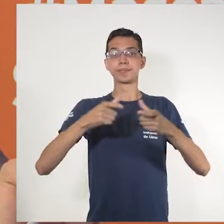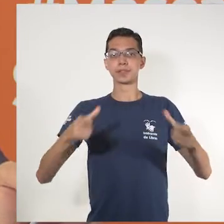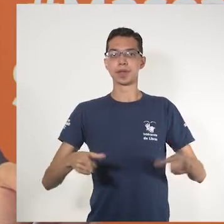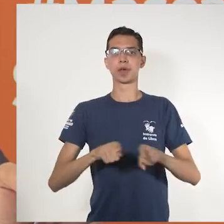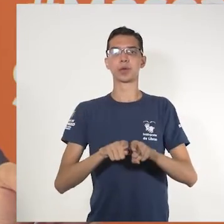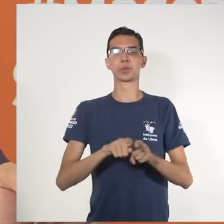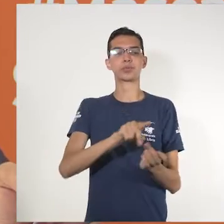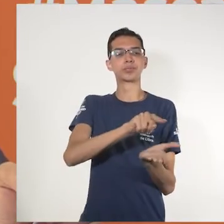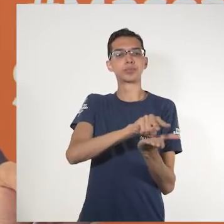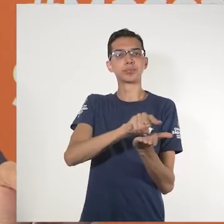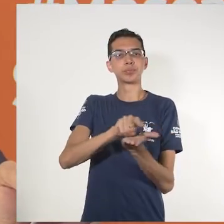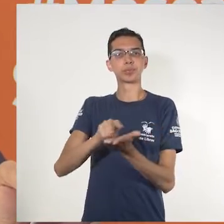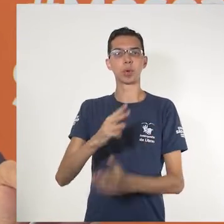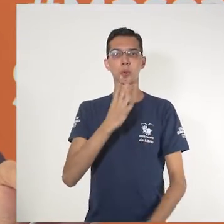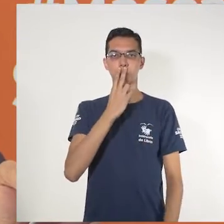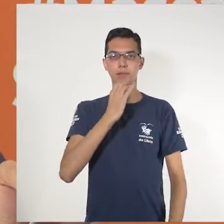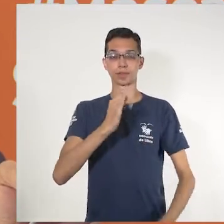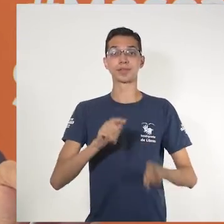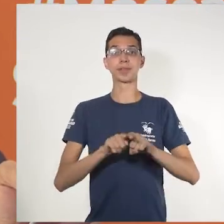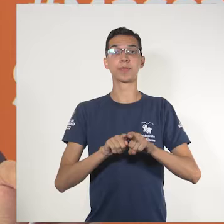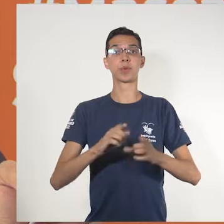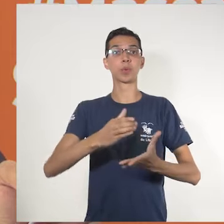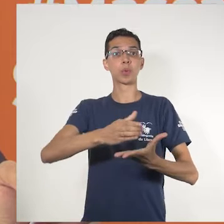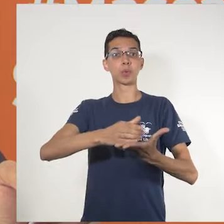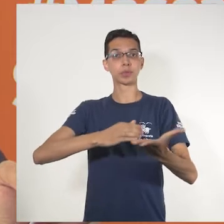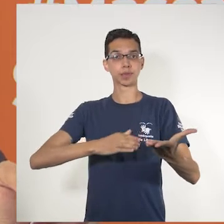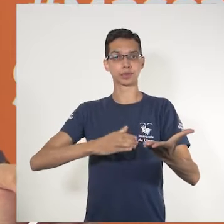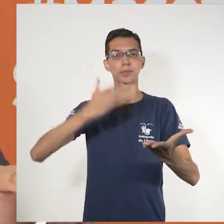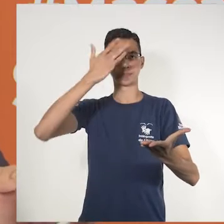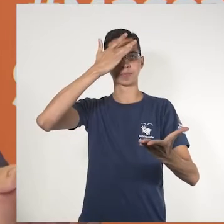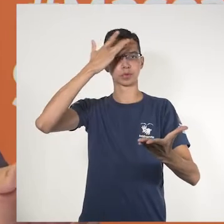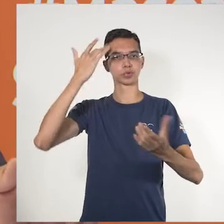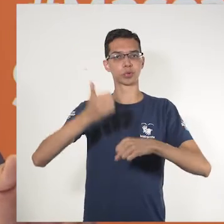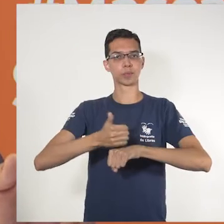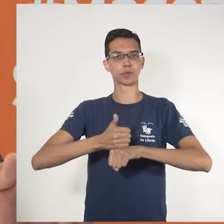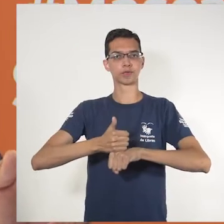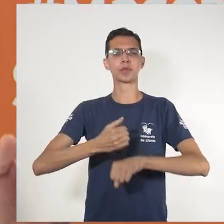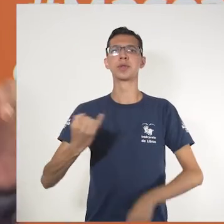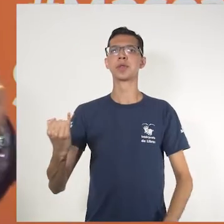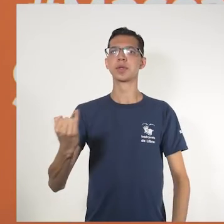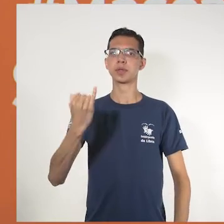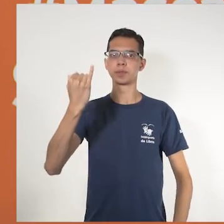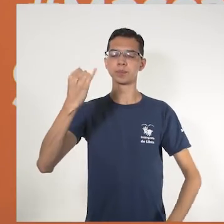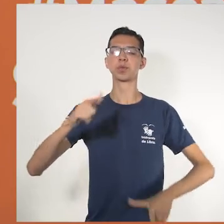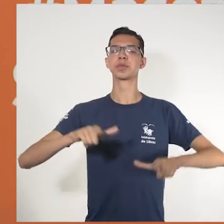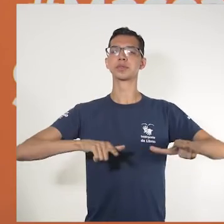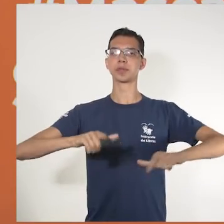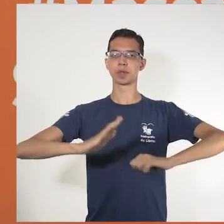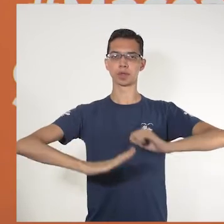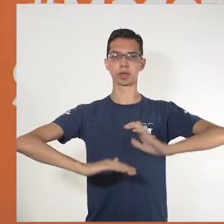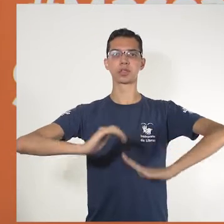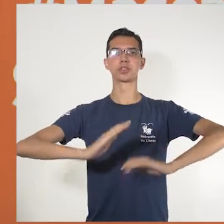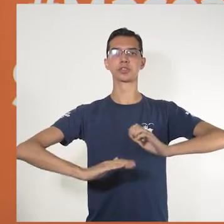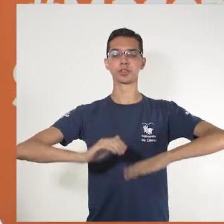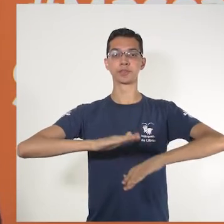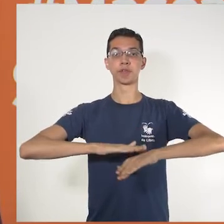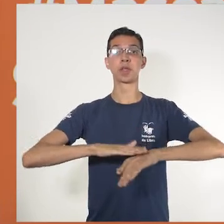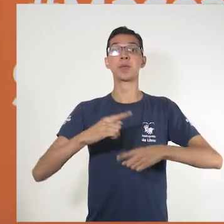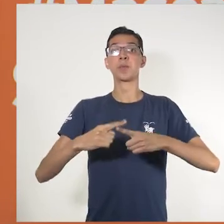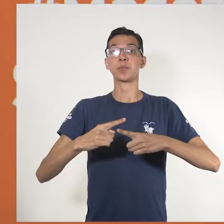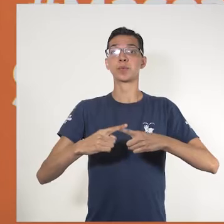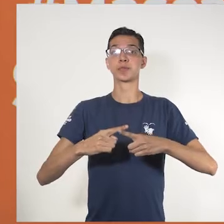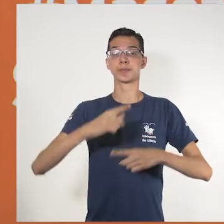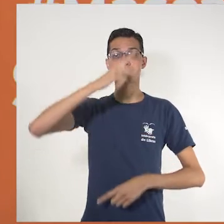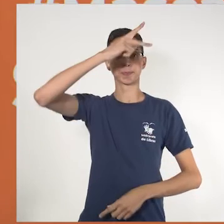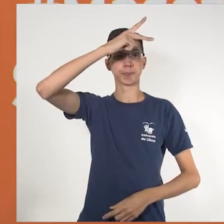de leitos de enfermagem, contratação de profissionais, foi um trabalho importante, baseado nos estudos, para a Prefeitura de São Paulo poder